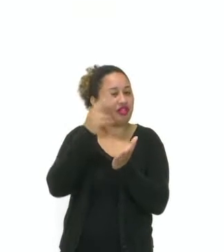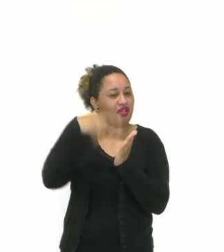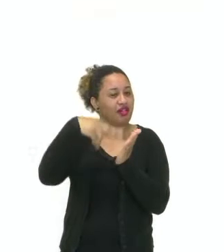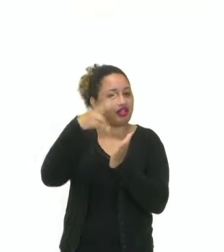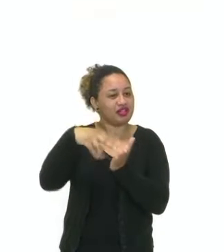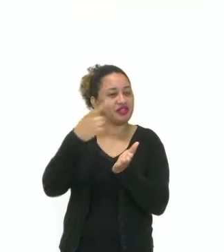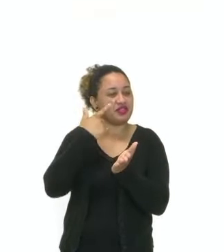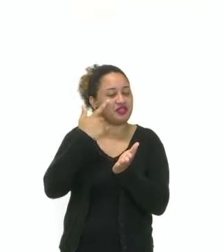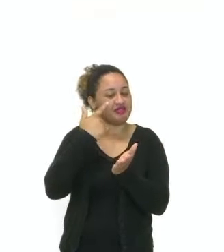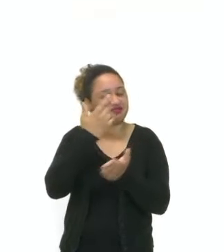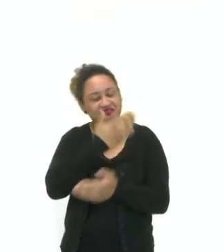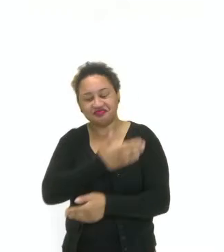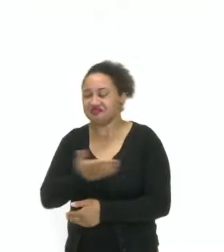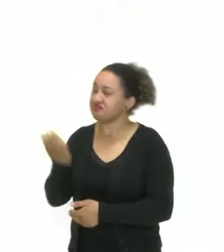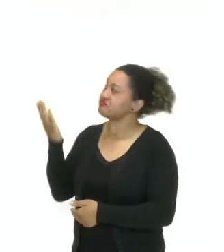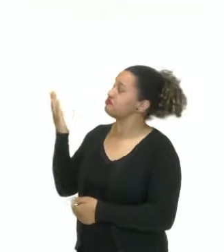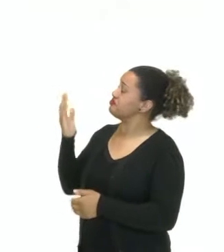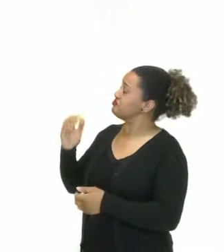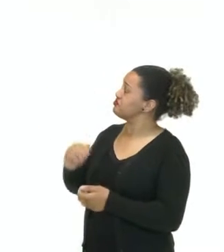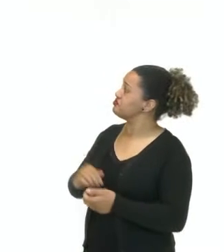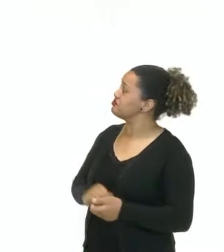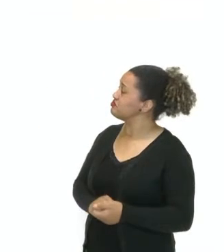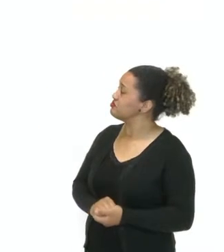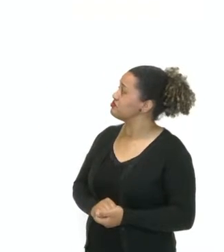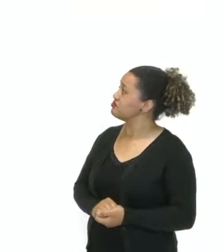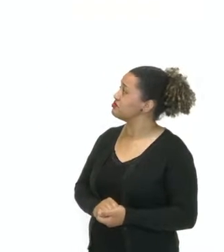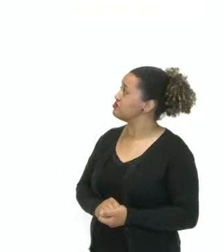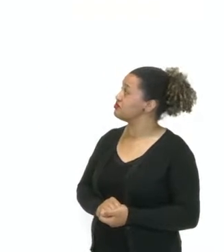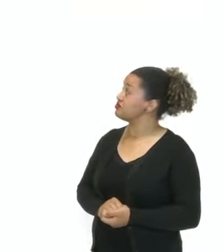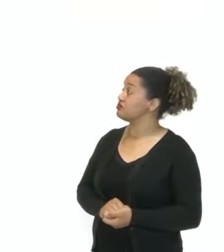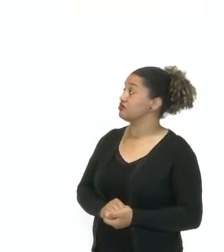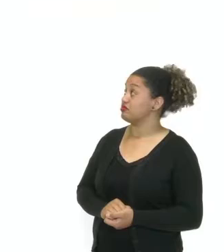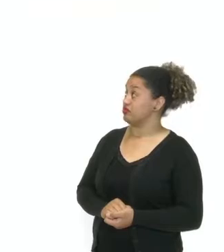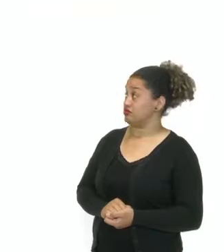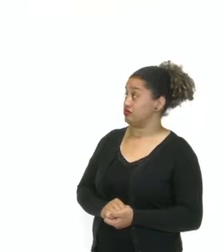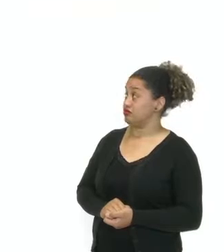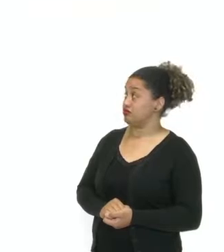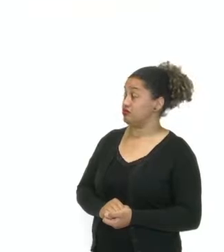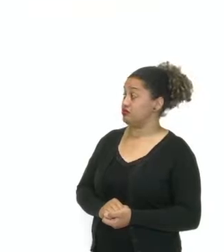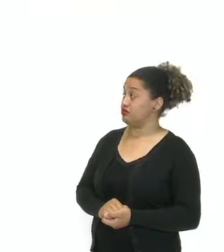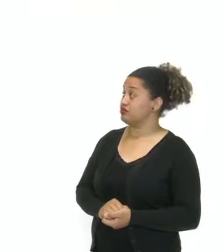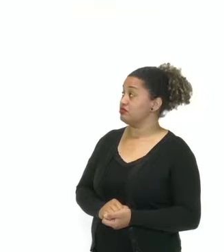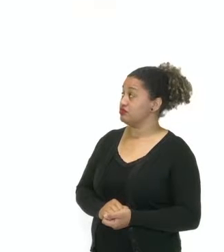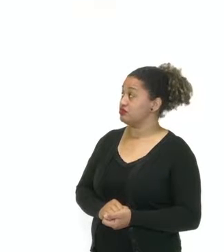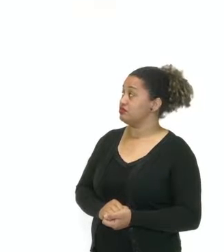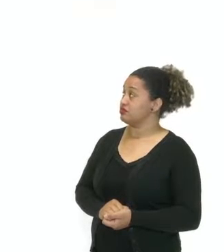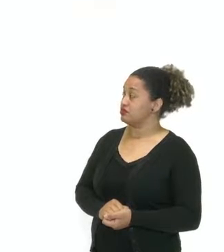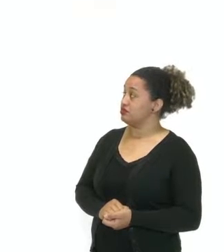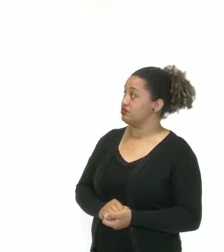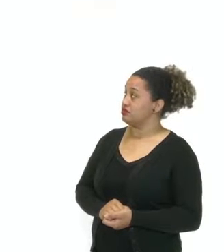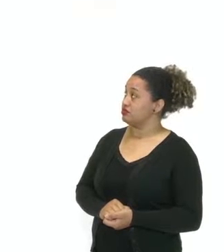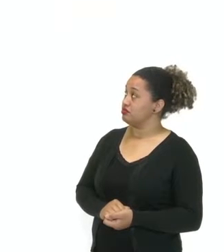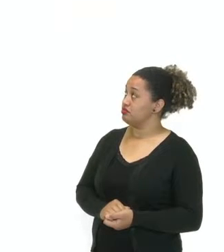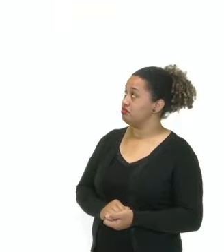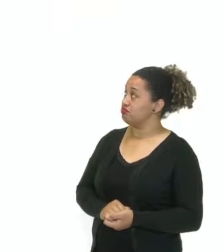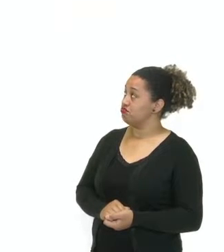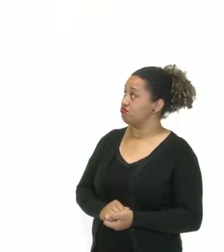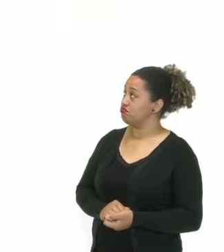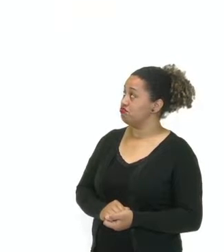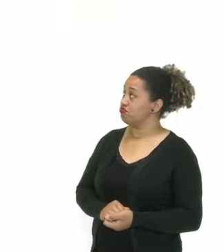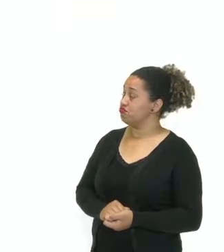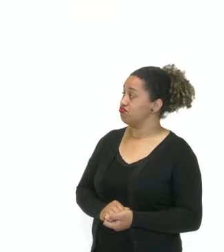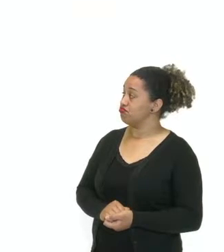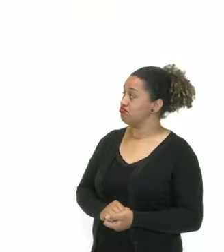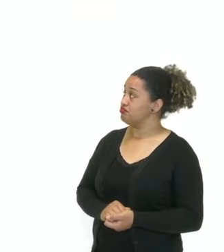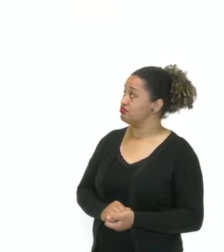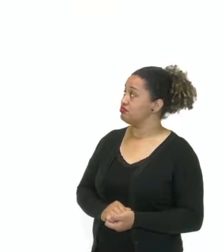ignorância pode e deve ser classificada como uma modalidade de doença mental. É uma das mais graves manifestações psicossociais,